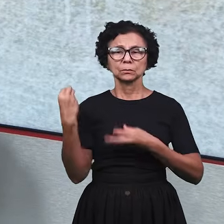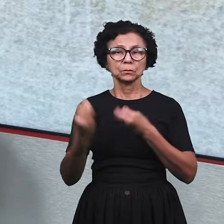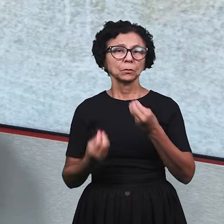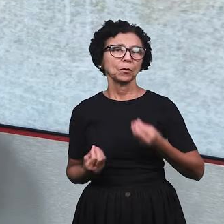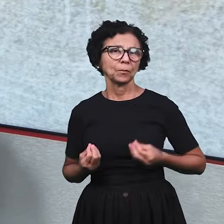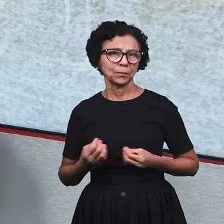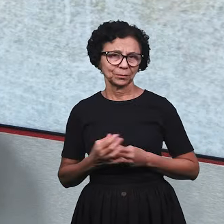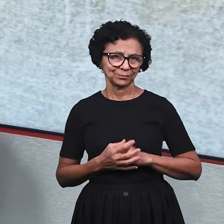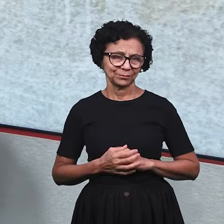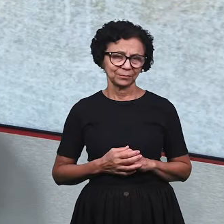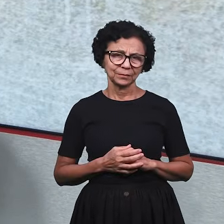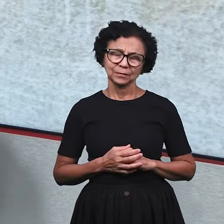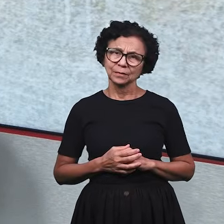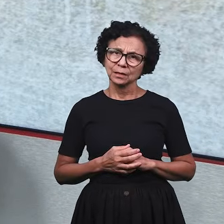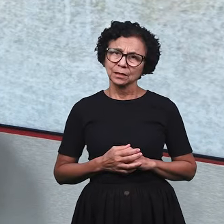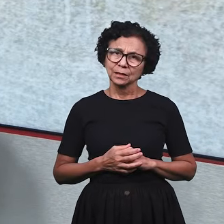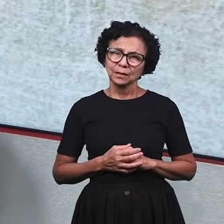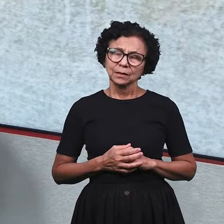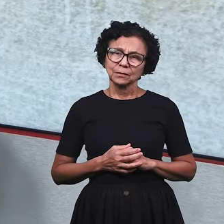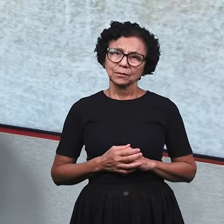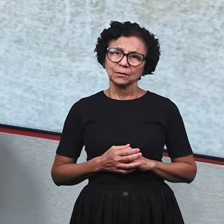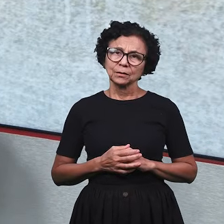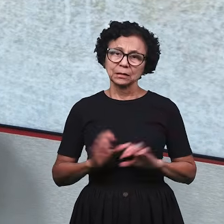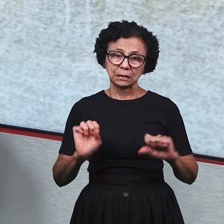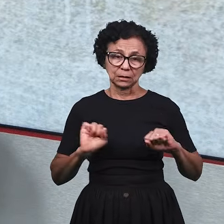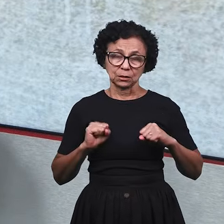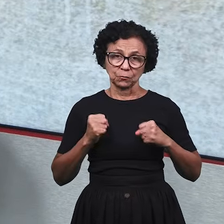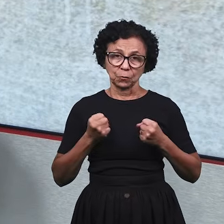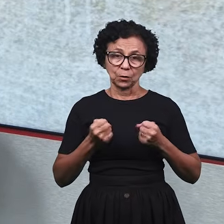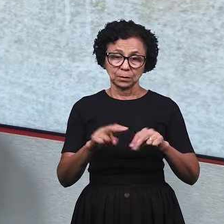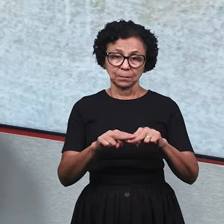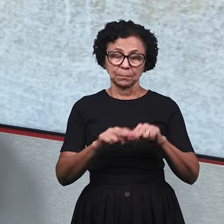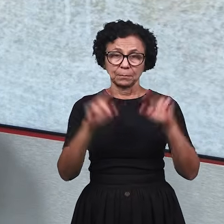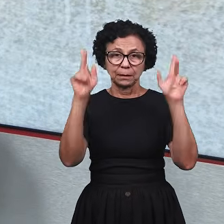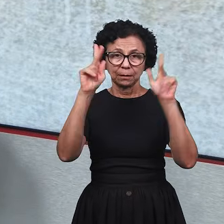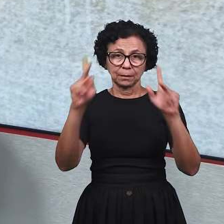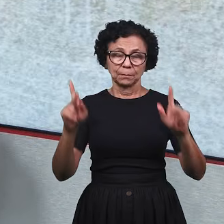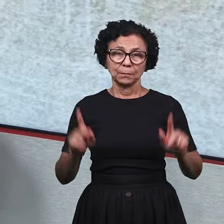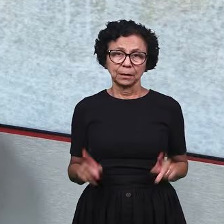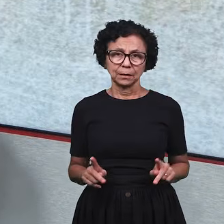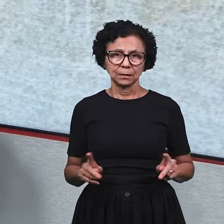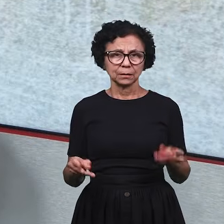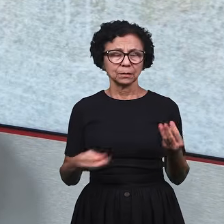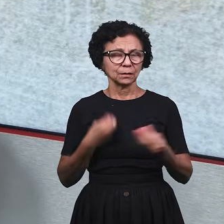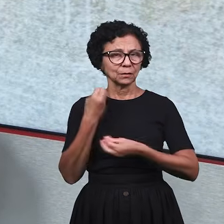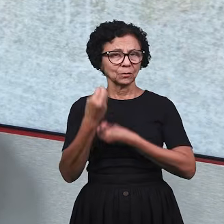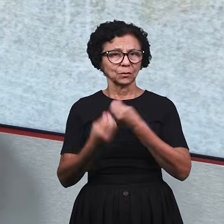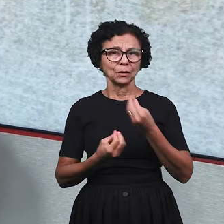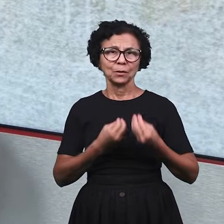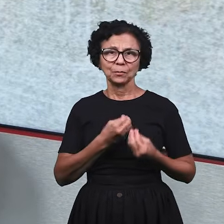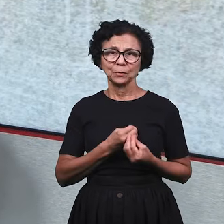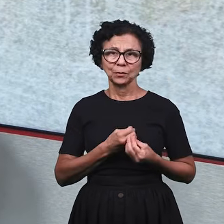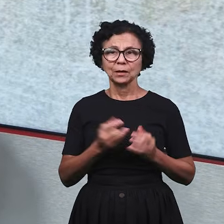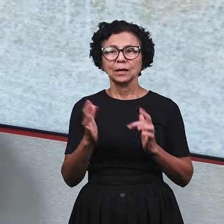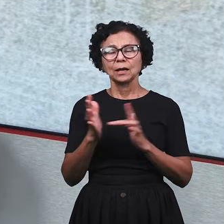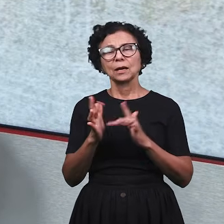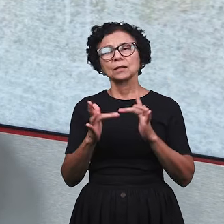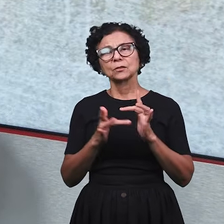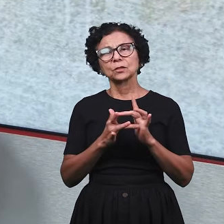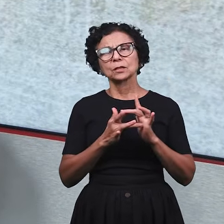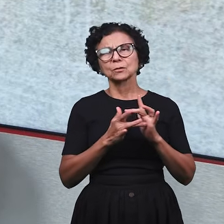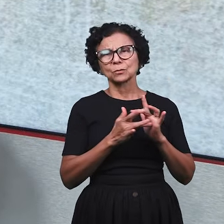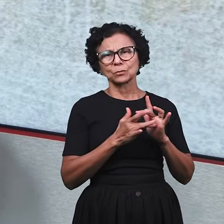nós. Promova esta paz, anunciando Jesus a quem está em